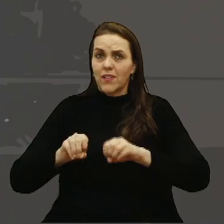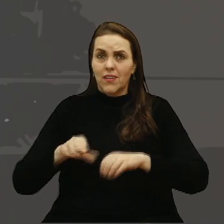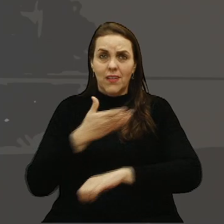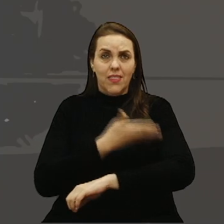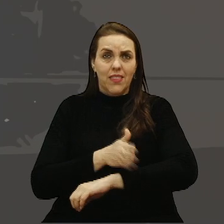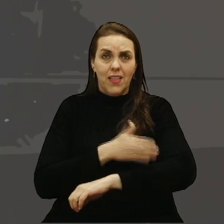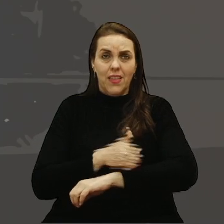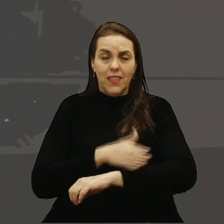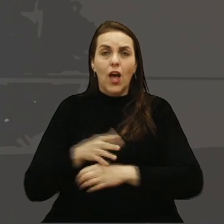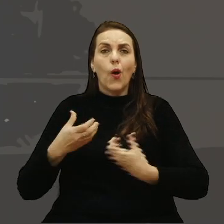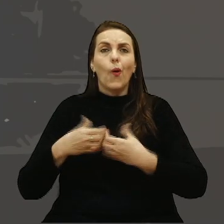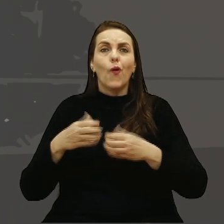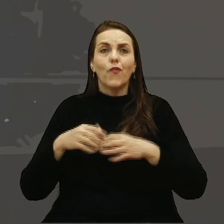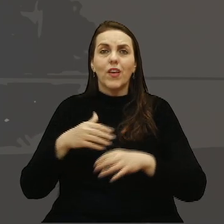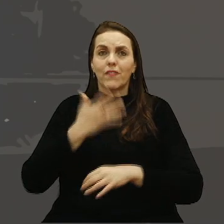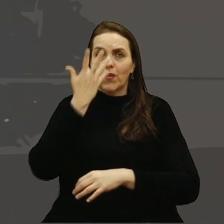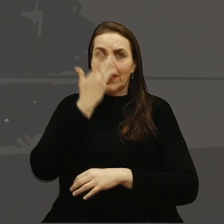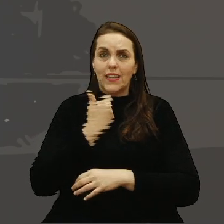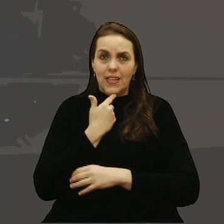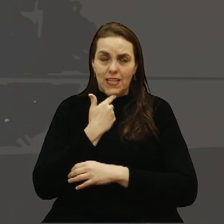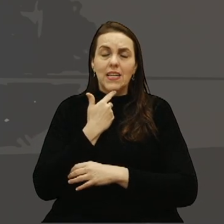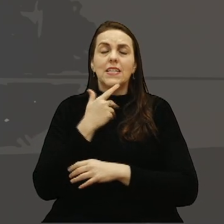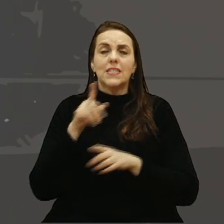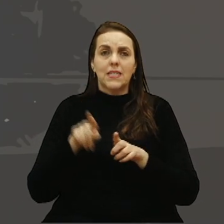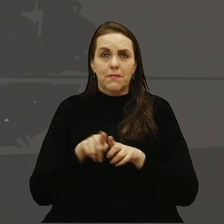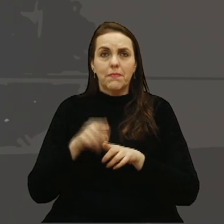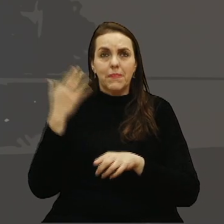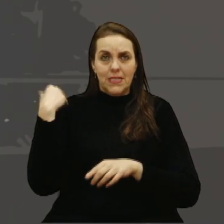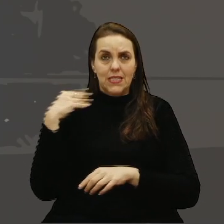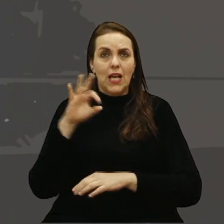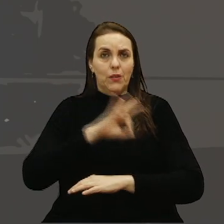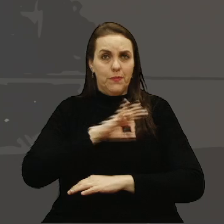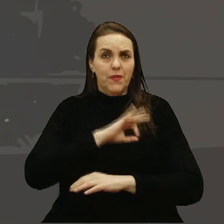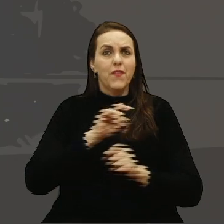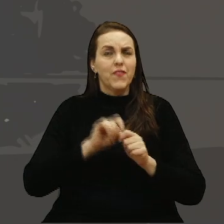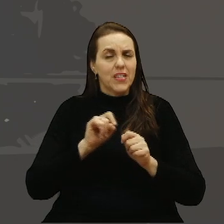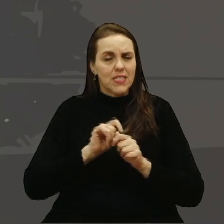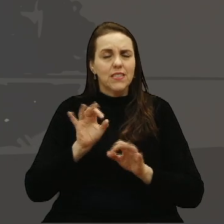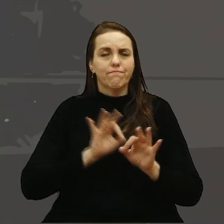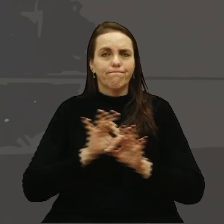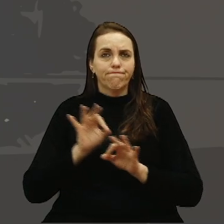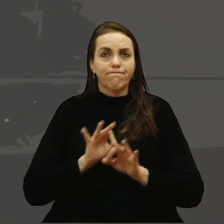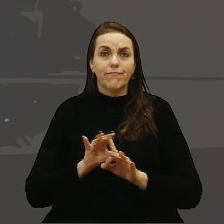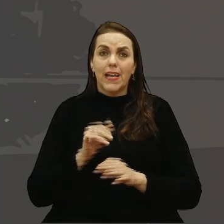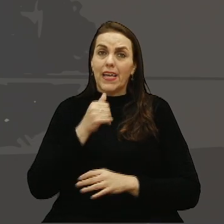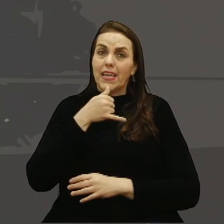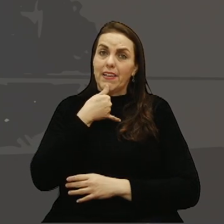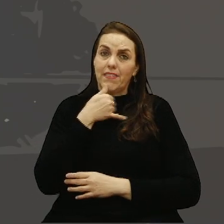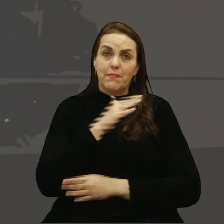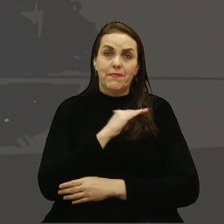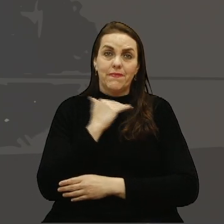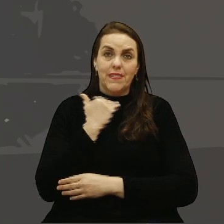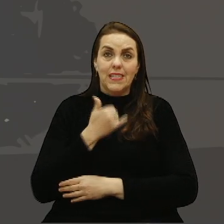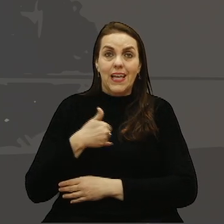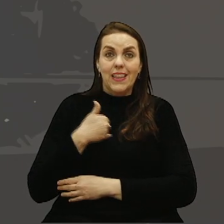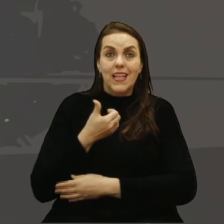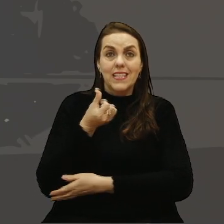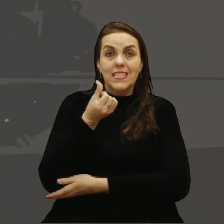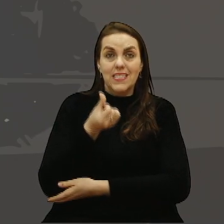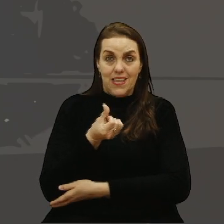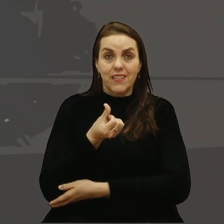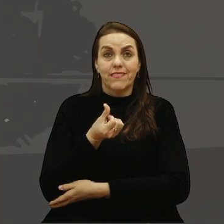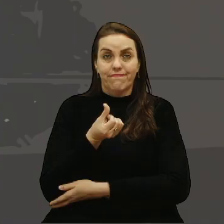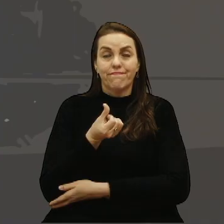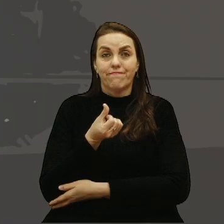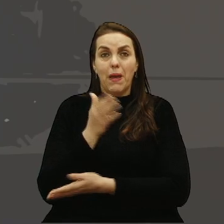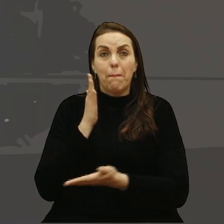Brigada faz muitas essas ações, fazia ainda mais num passado recente. E, infelizmente, nós perdemos ele aí com a idade de 6 anos, né? Então, ele estava aí